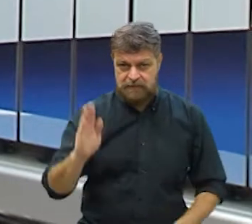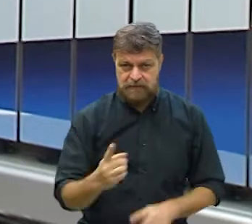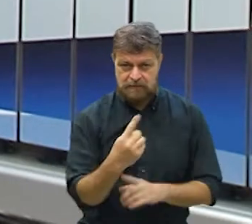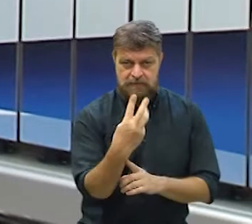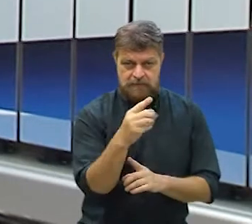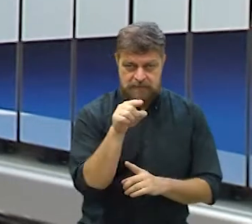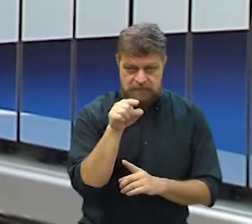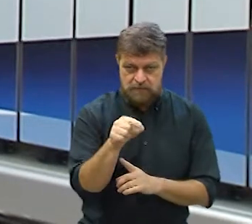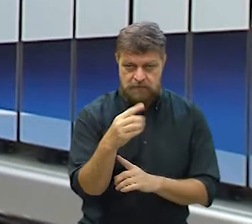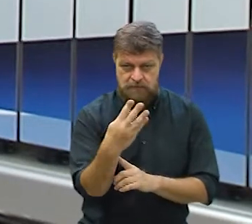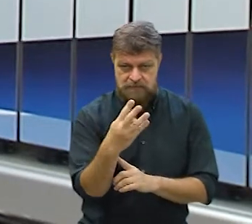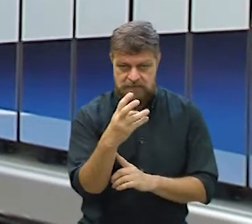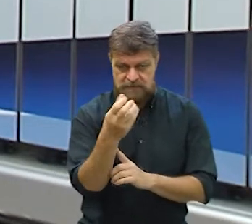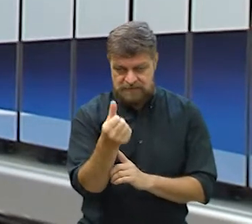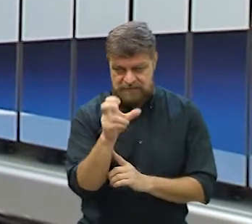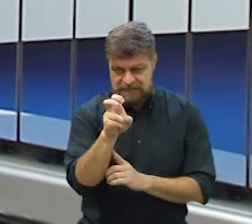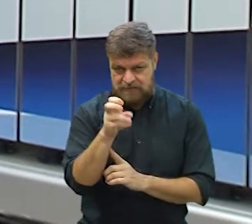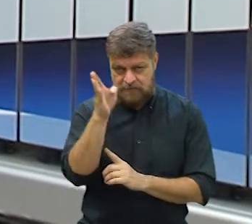número